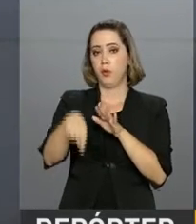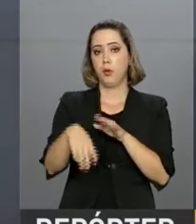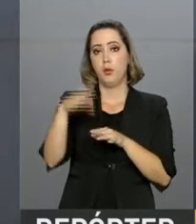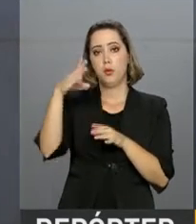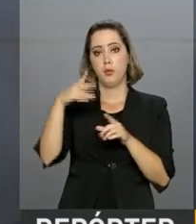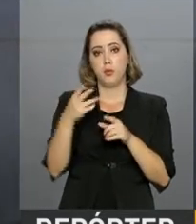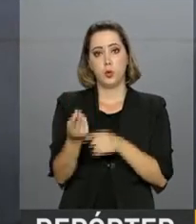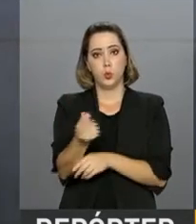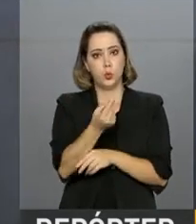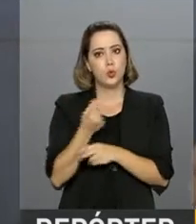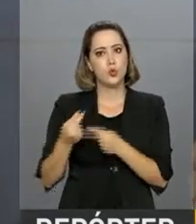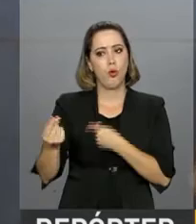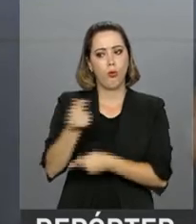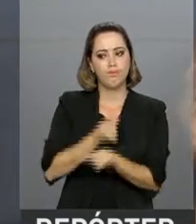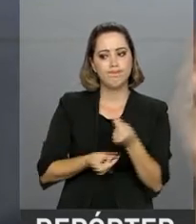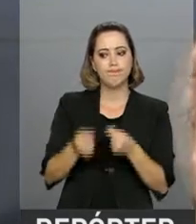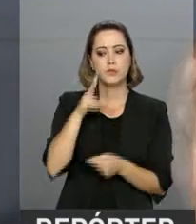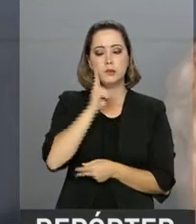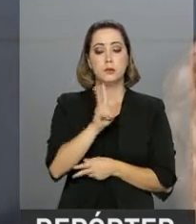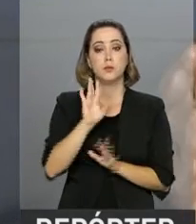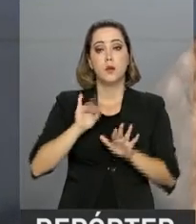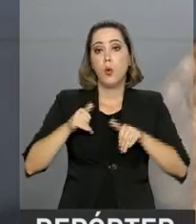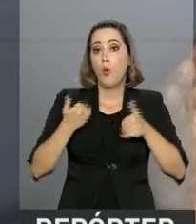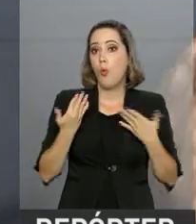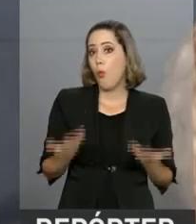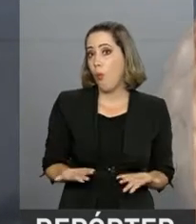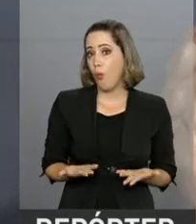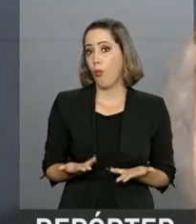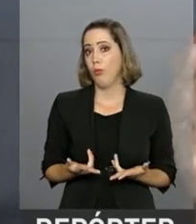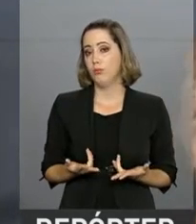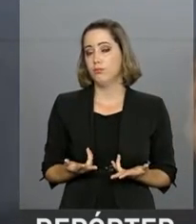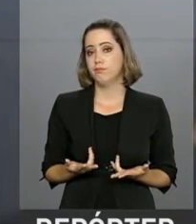a previsão das